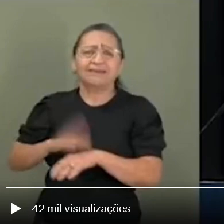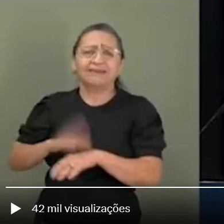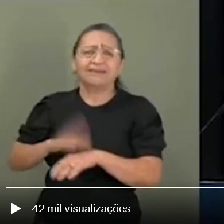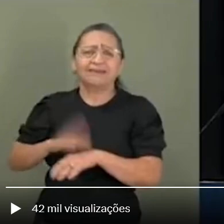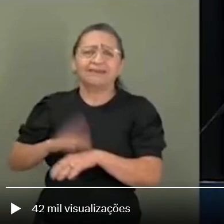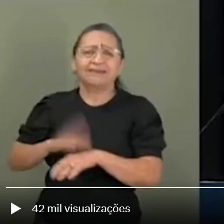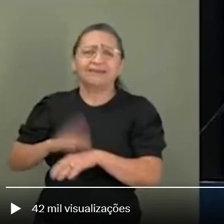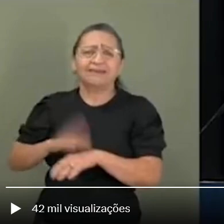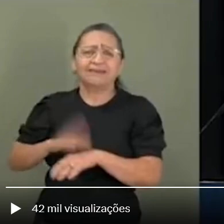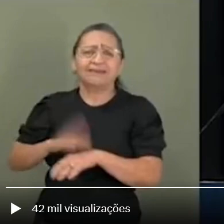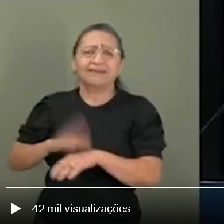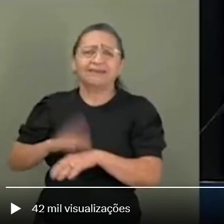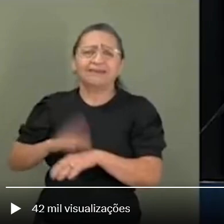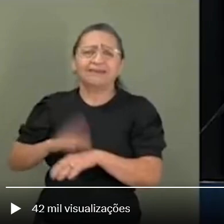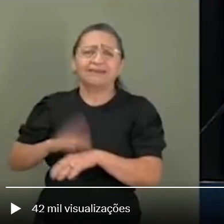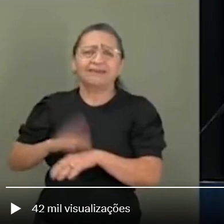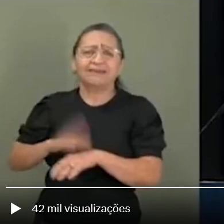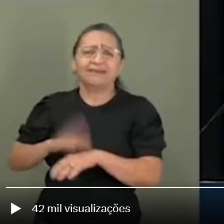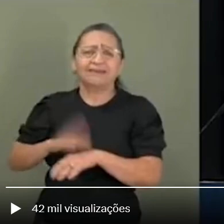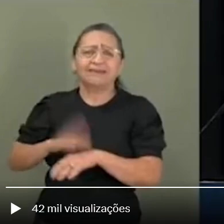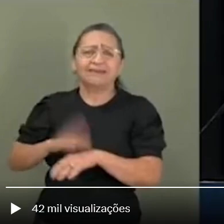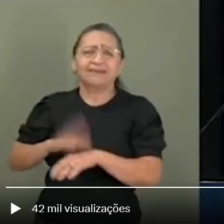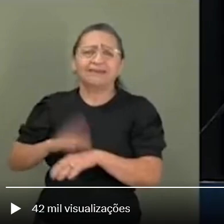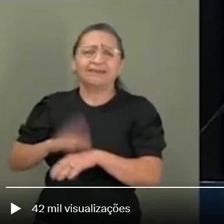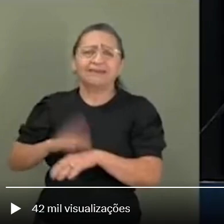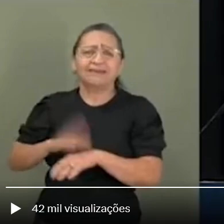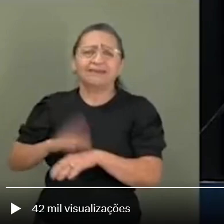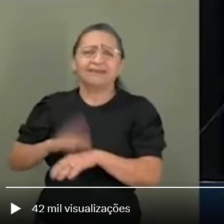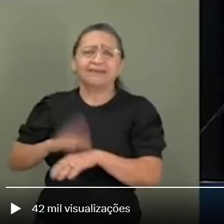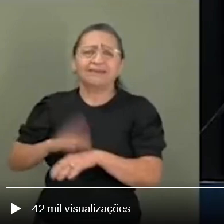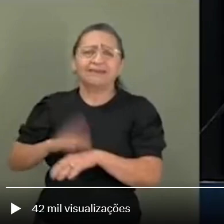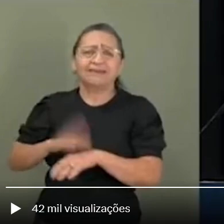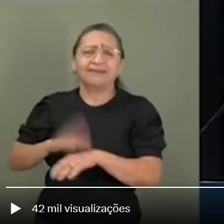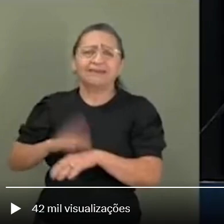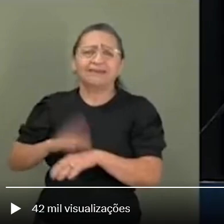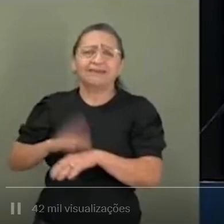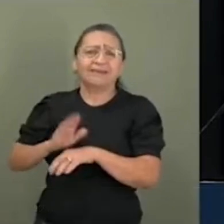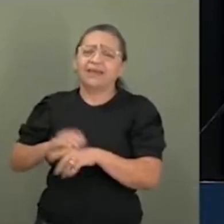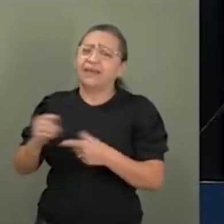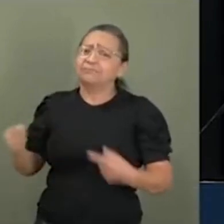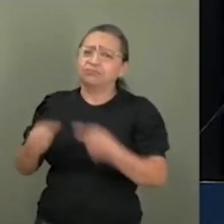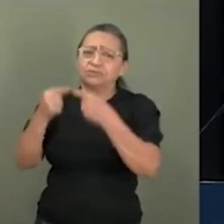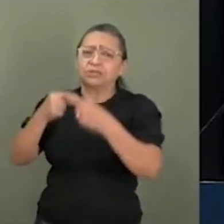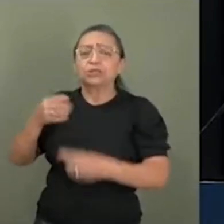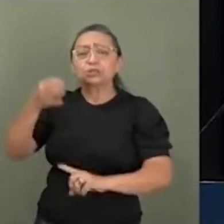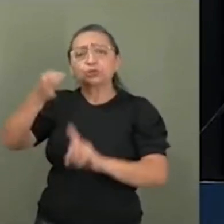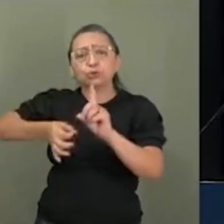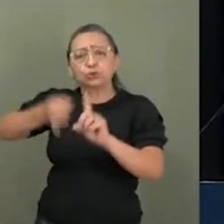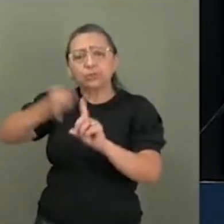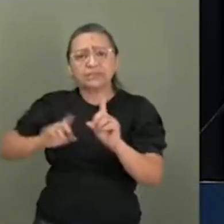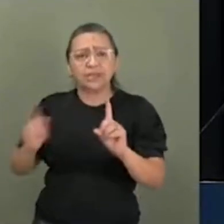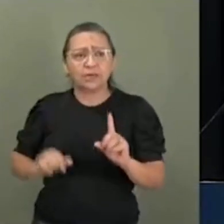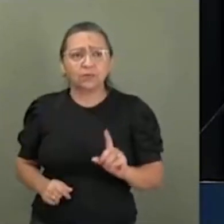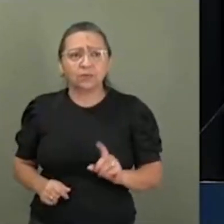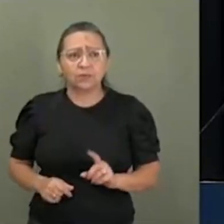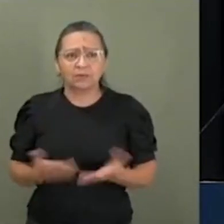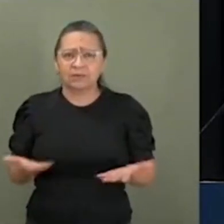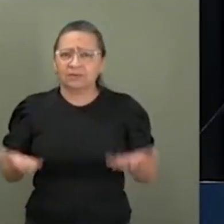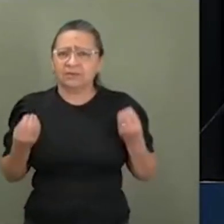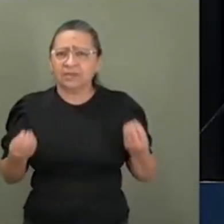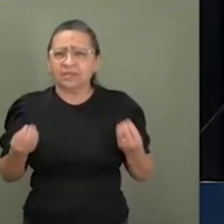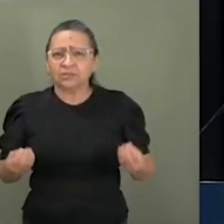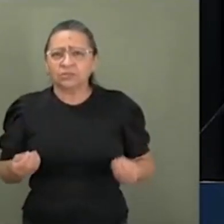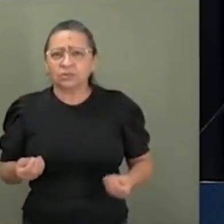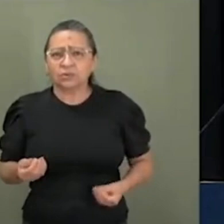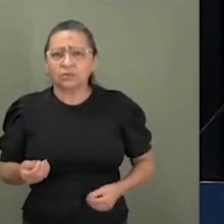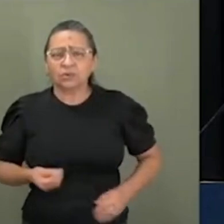autoriza investigação isso é coisa de Juiz Mas vamos seguir para um pai tá